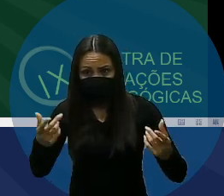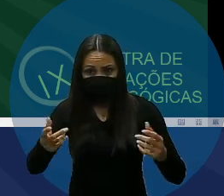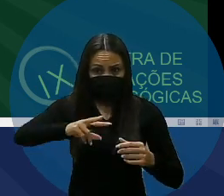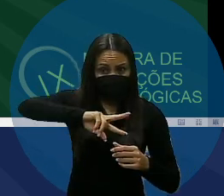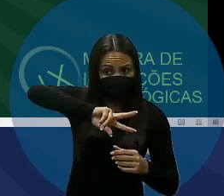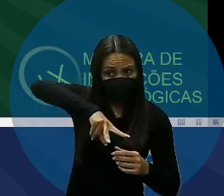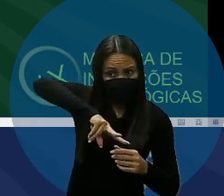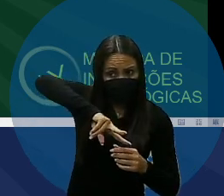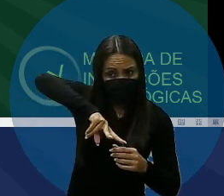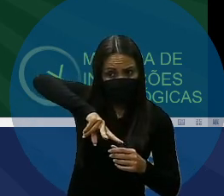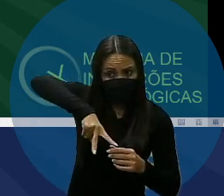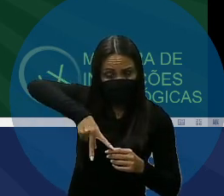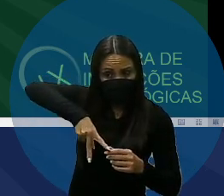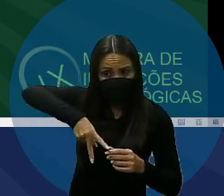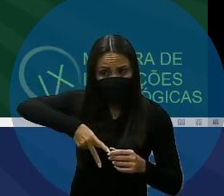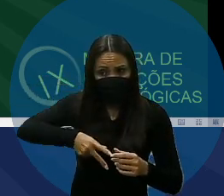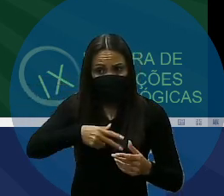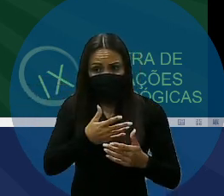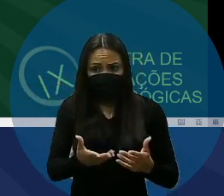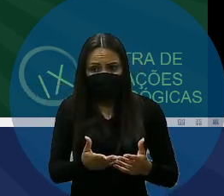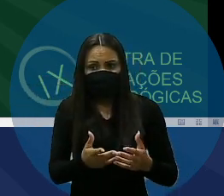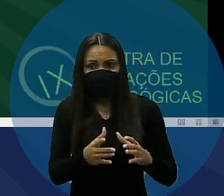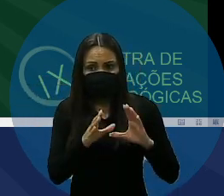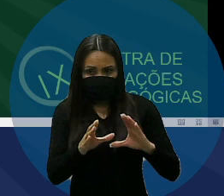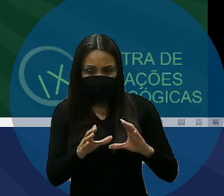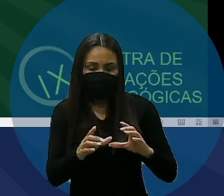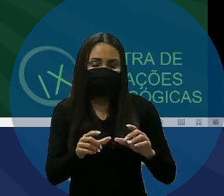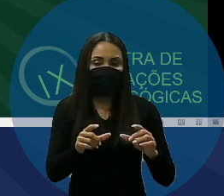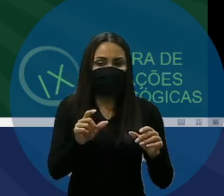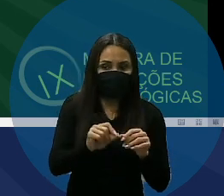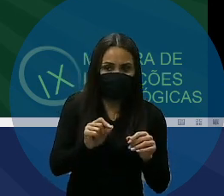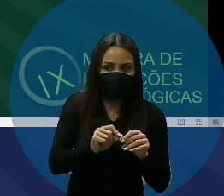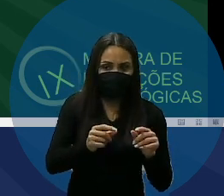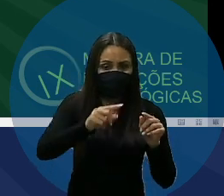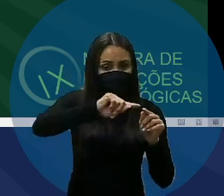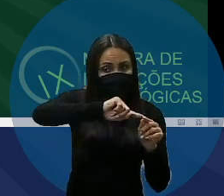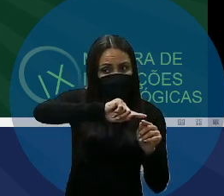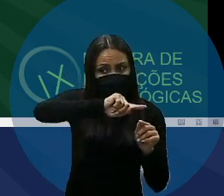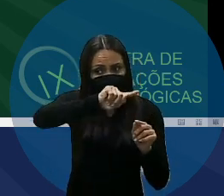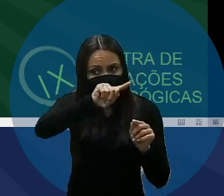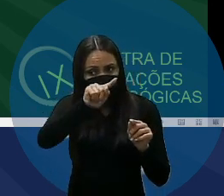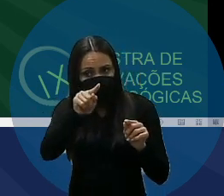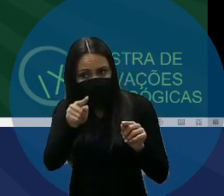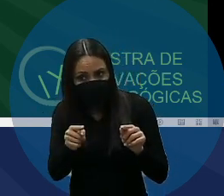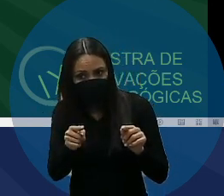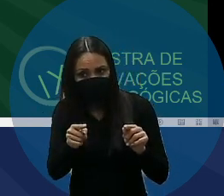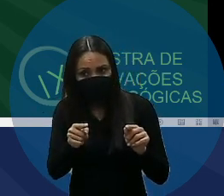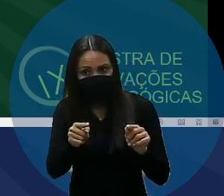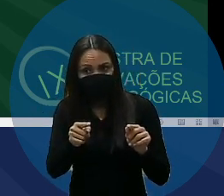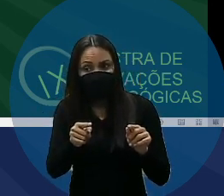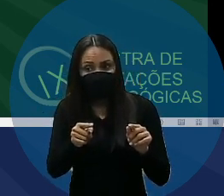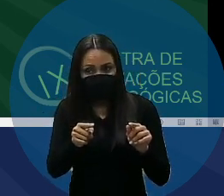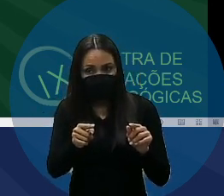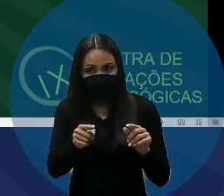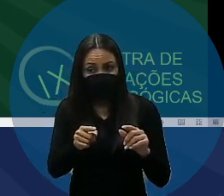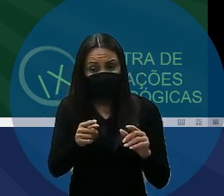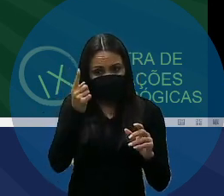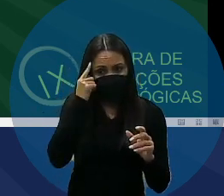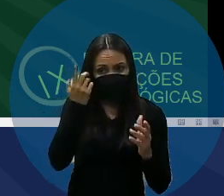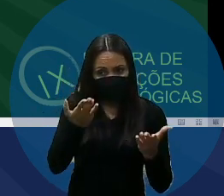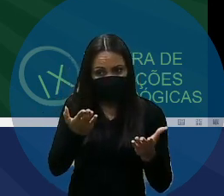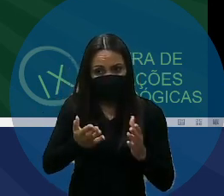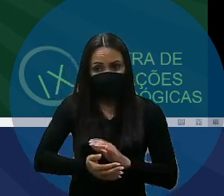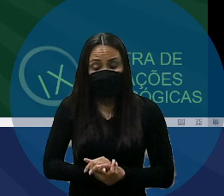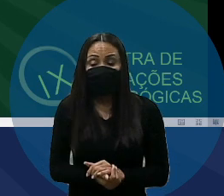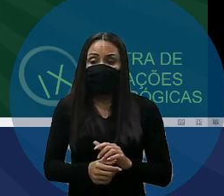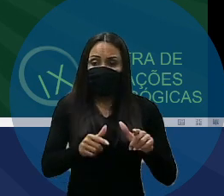o transferidor, e eles acharam que era para fazer o círculo com o transferidor, né? E aí, no trabalho, a